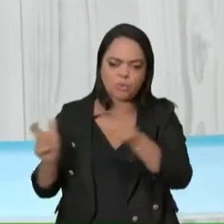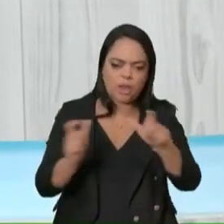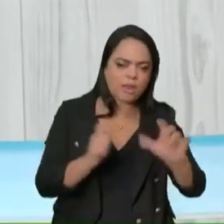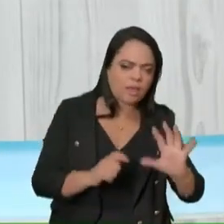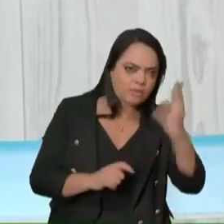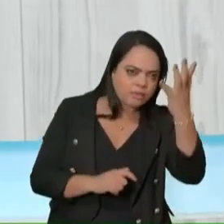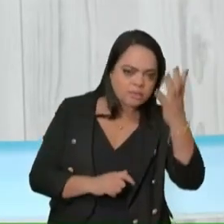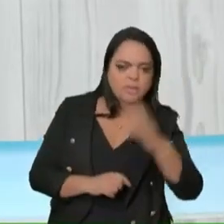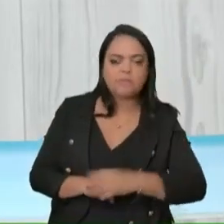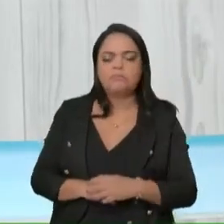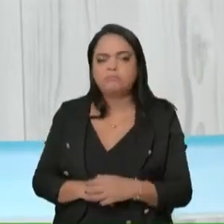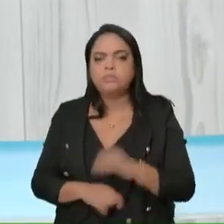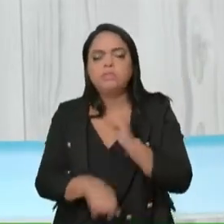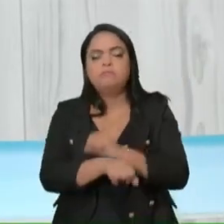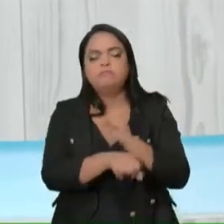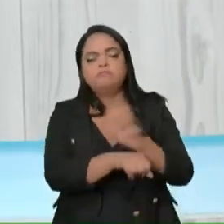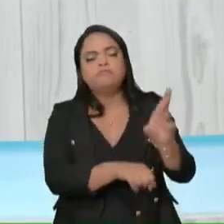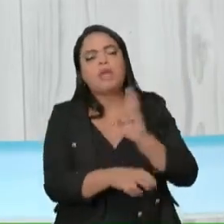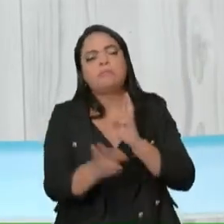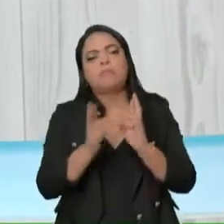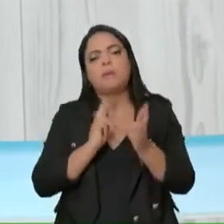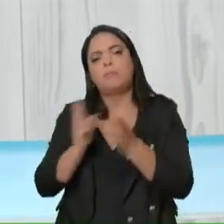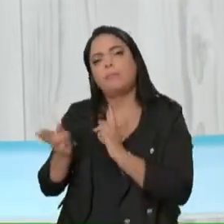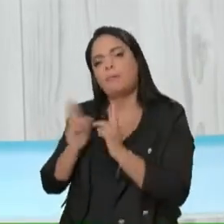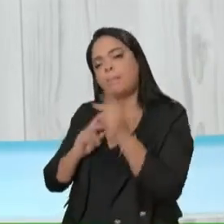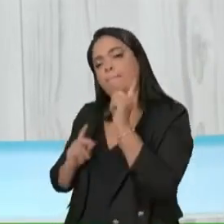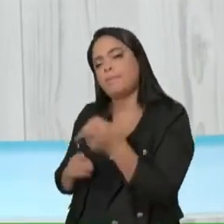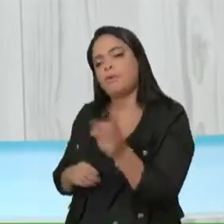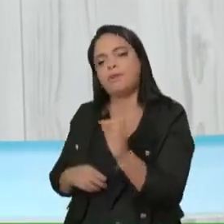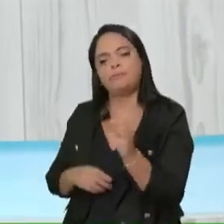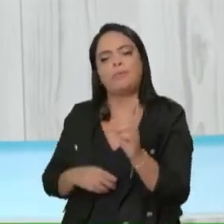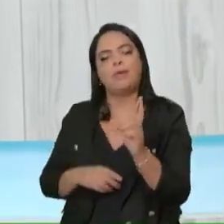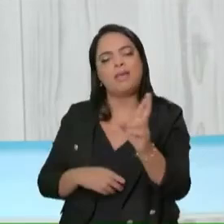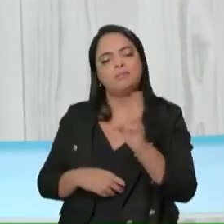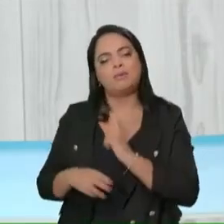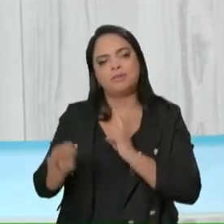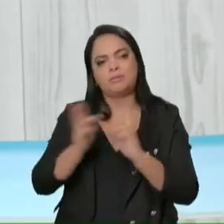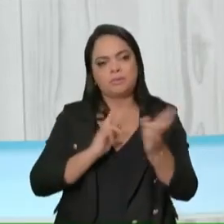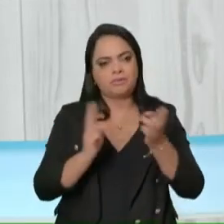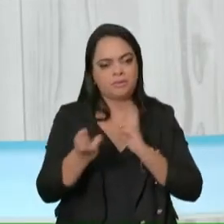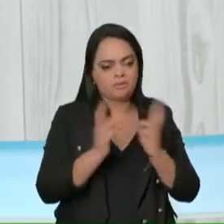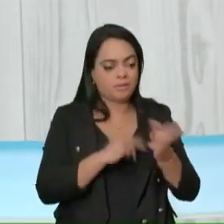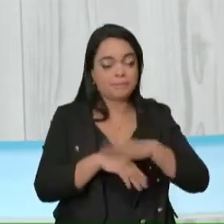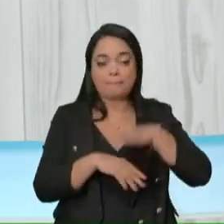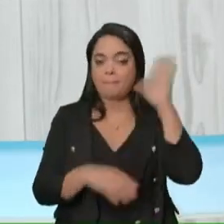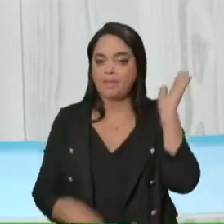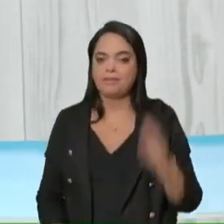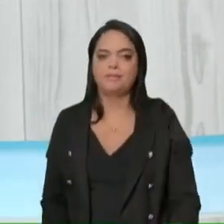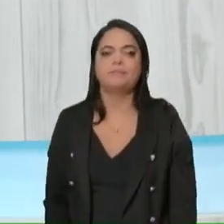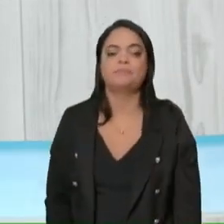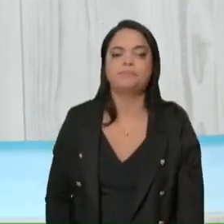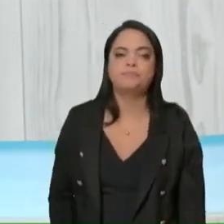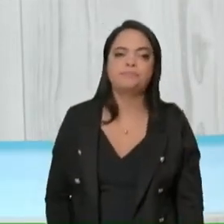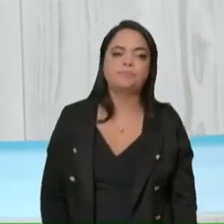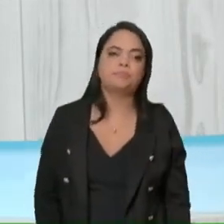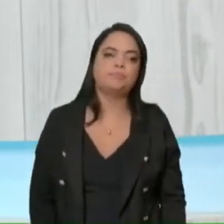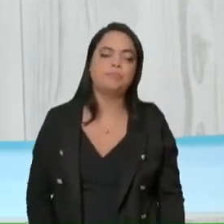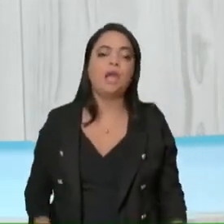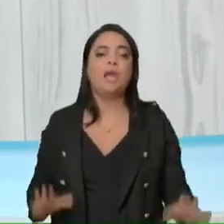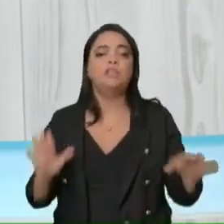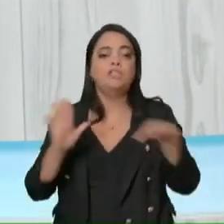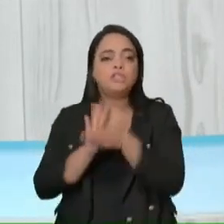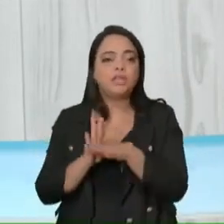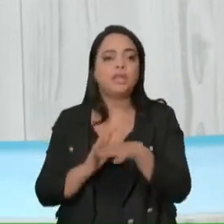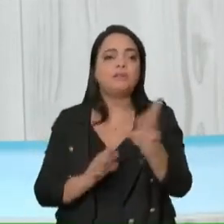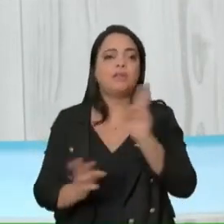fenômenos, e esperava essas respostas. Foram mais de 1.000 respostas, perguntas e respostas que houveram, e quando chegavam